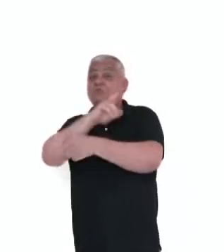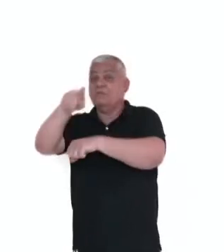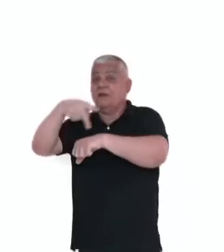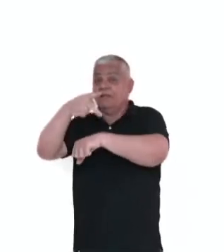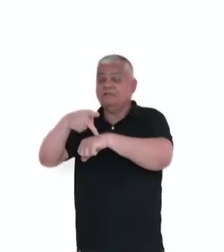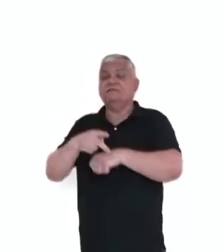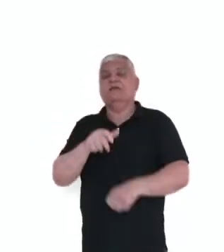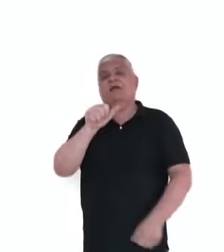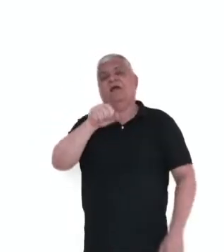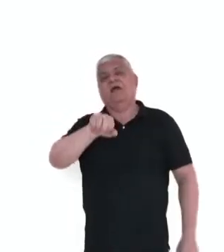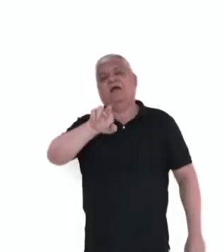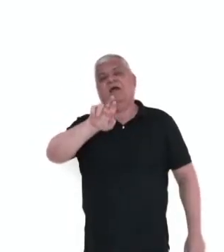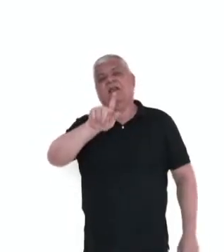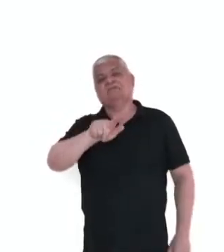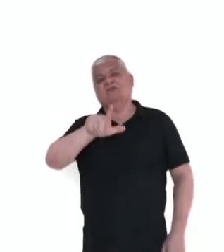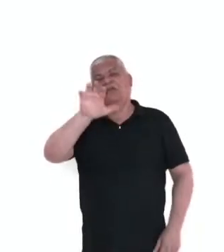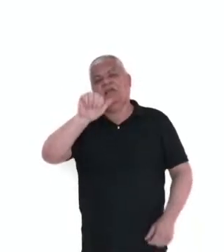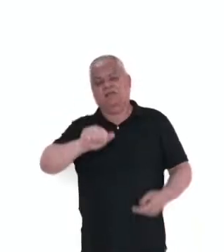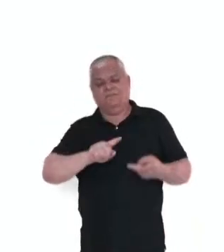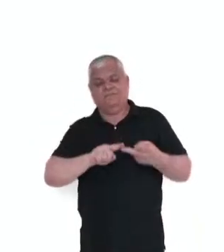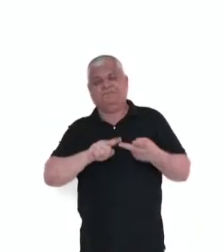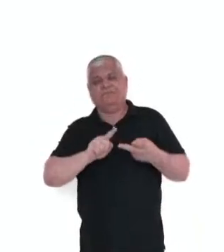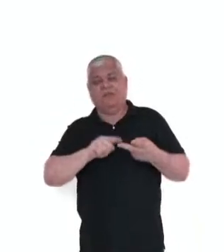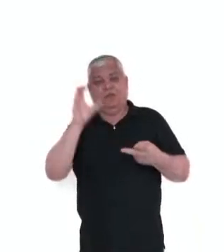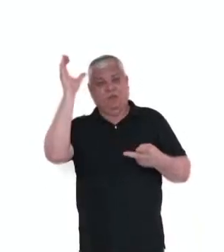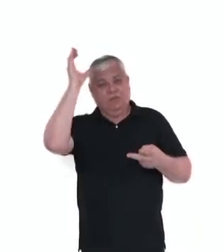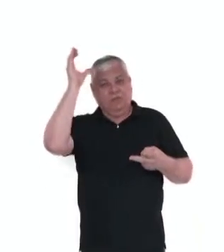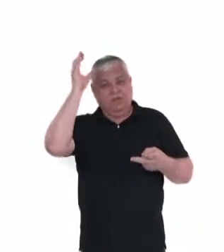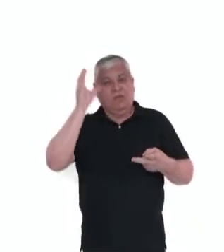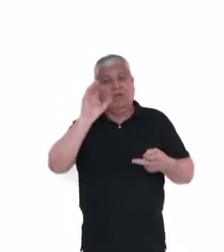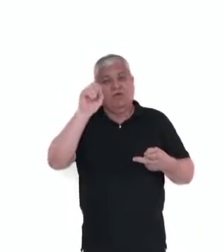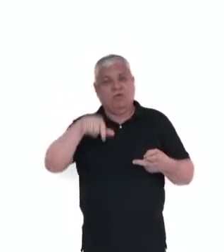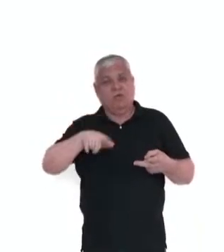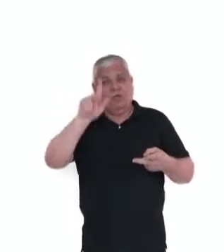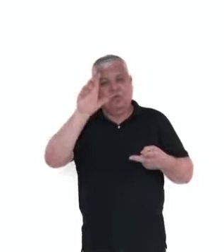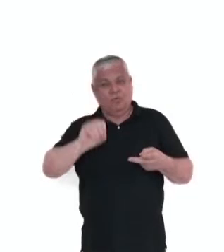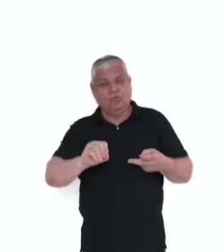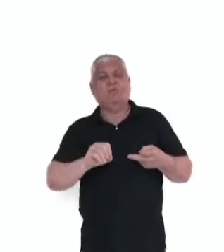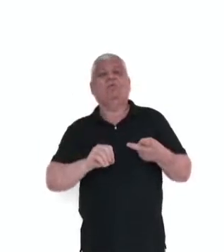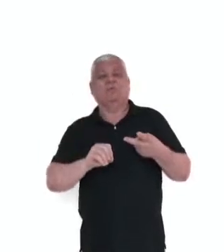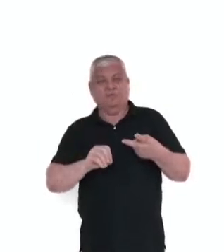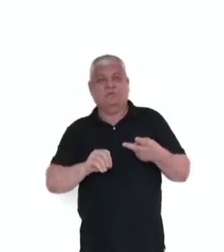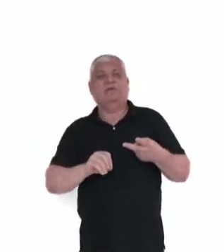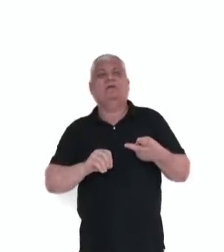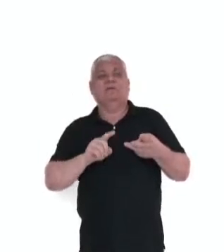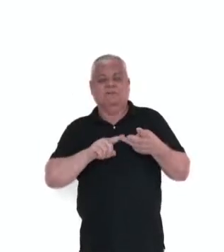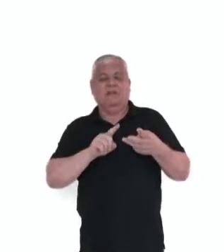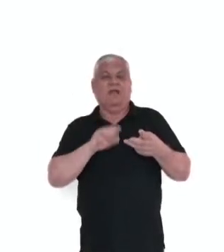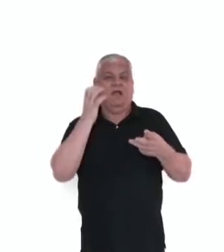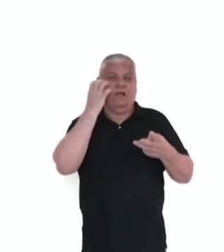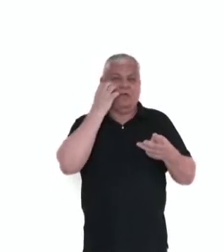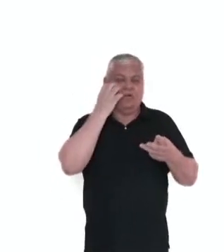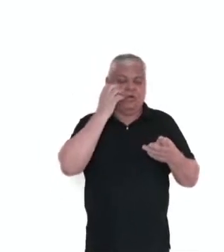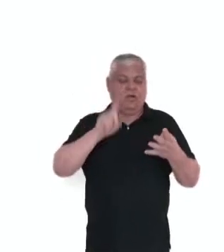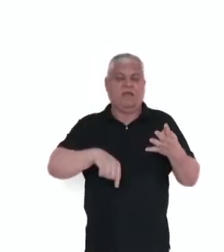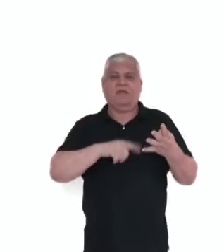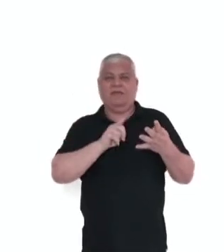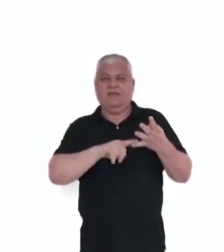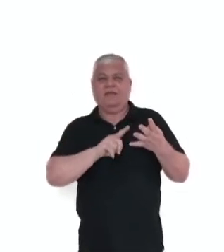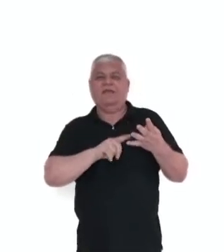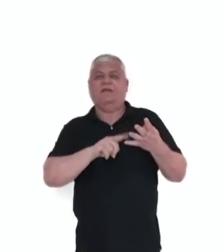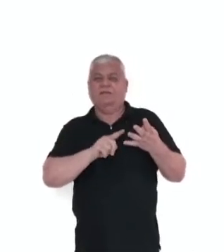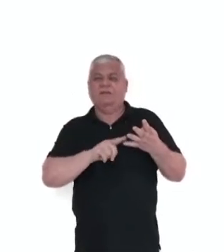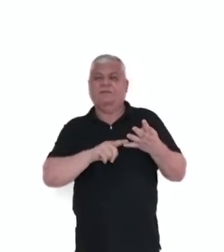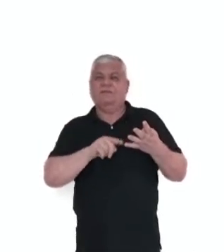Argélia, por exemplo, e a República Democrática do Congo, e as, então, colônias portuguesas Angola, Guiné-Bissau e